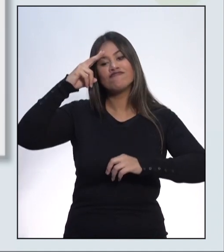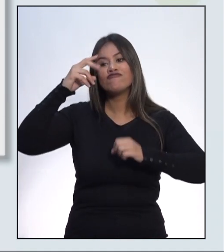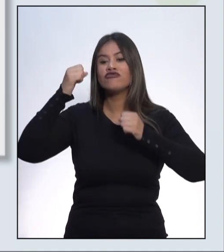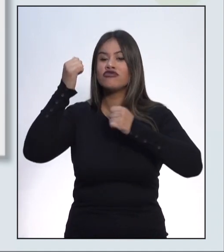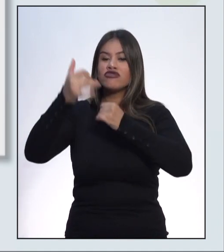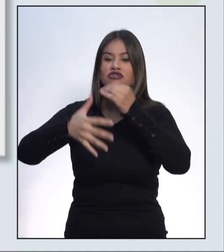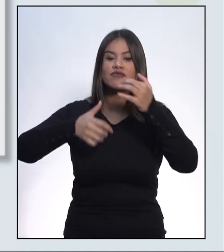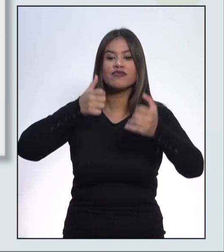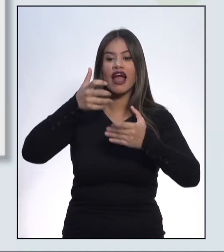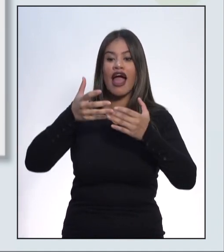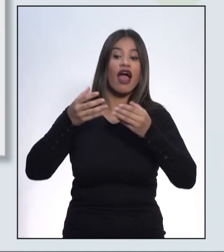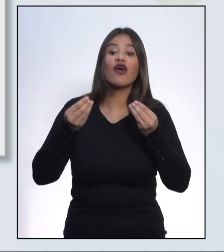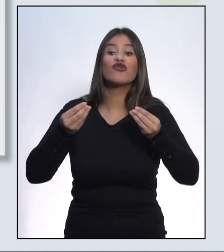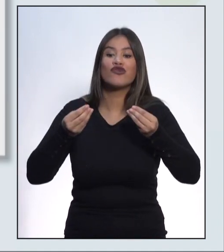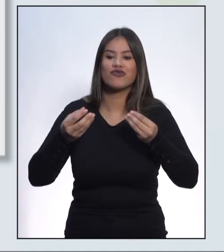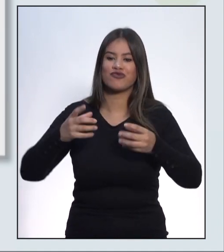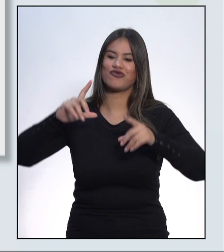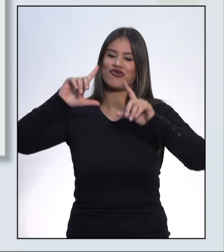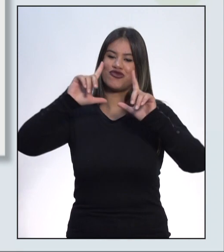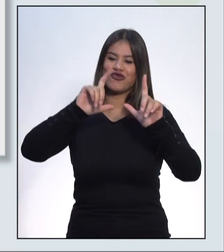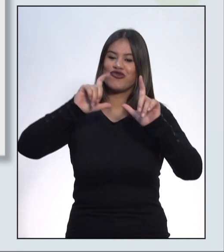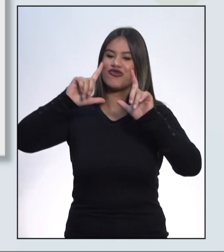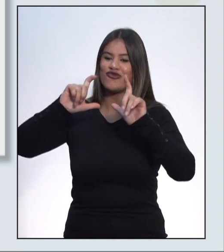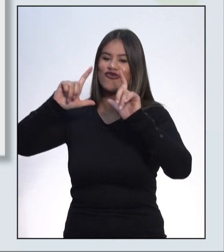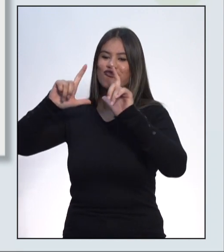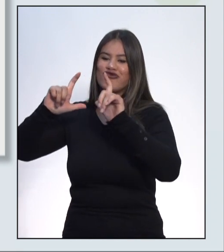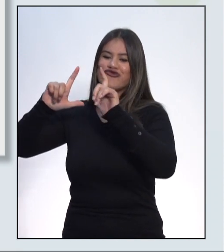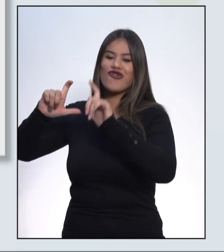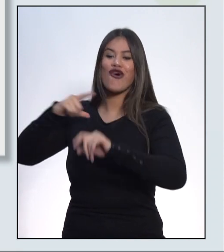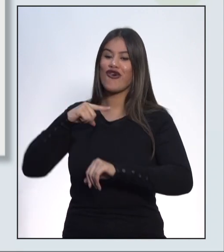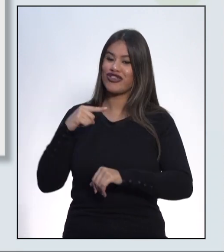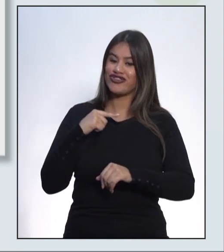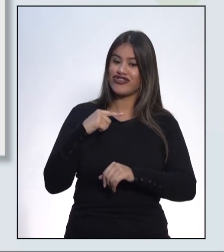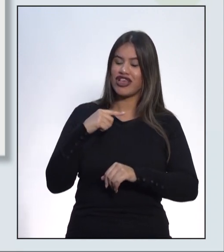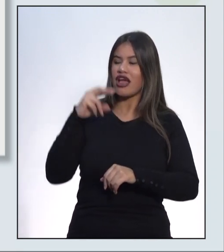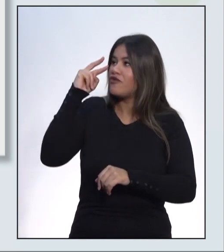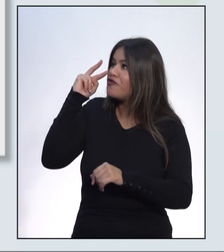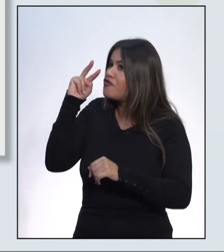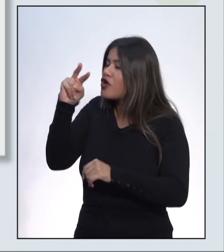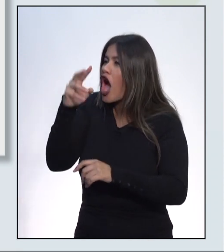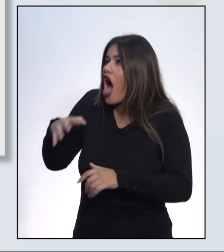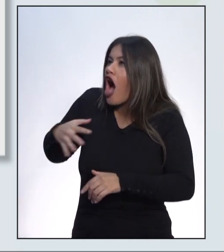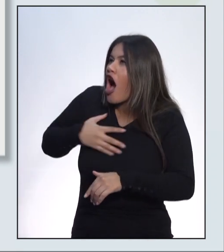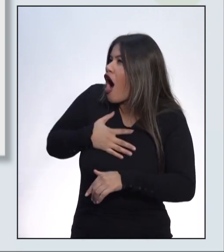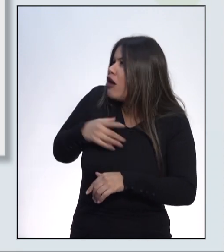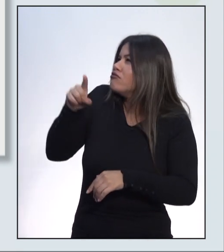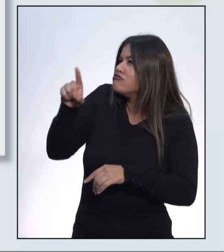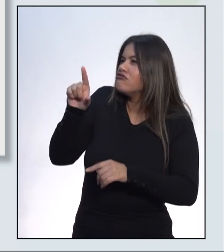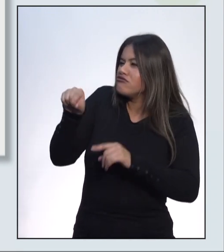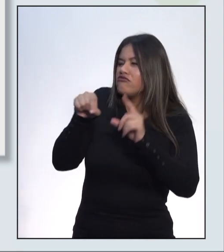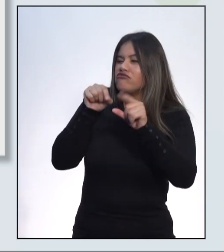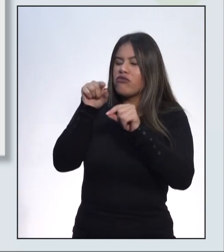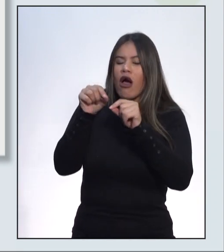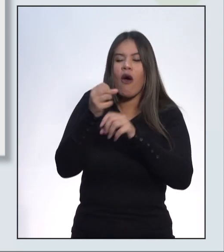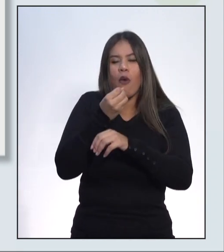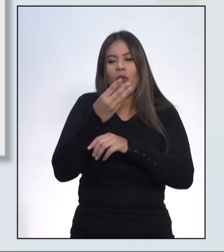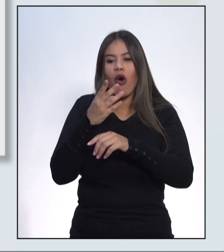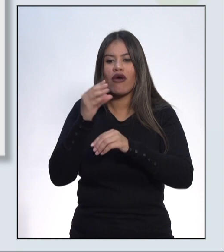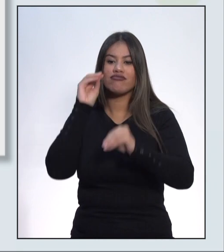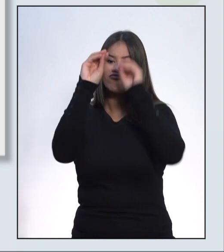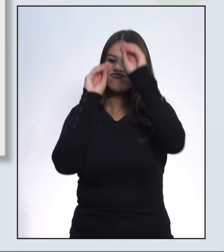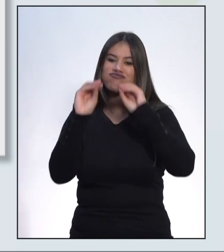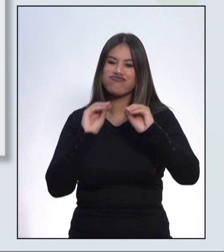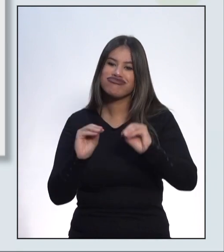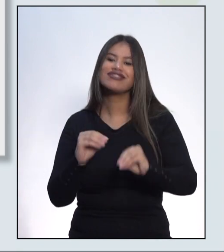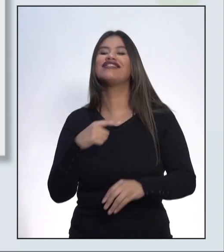de fotografias. Fotografias das cenas que mais chamaram a atenção dele. Uma outra forma